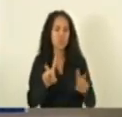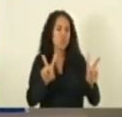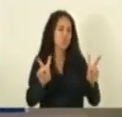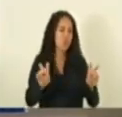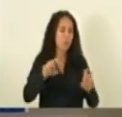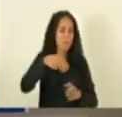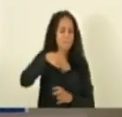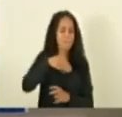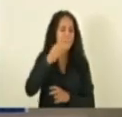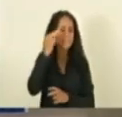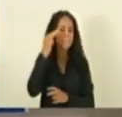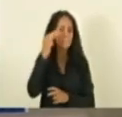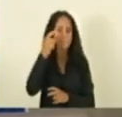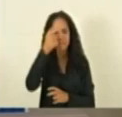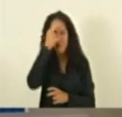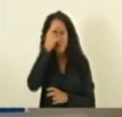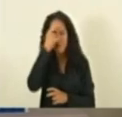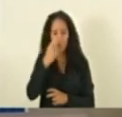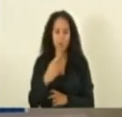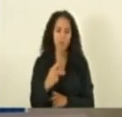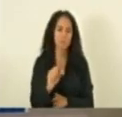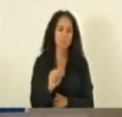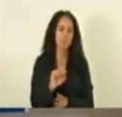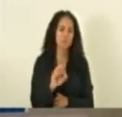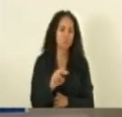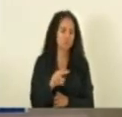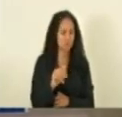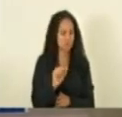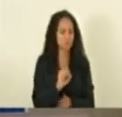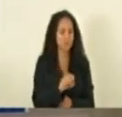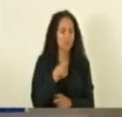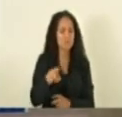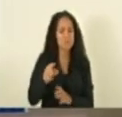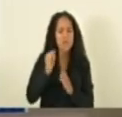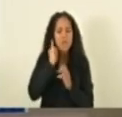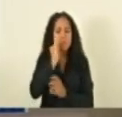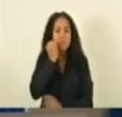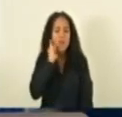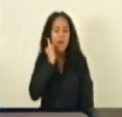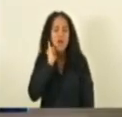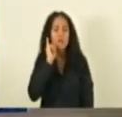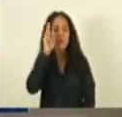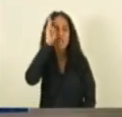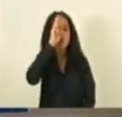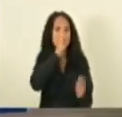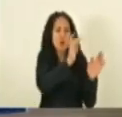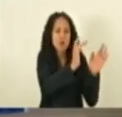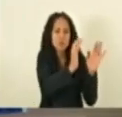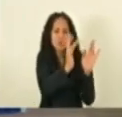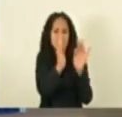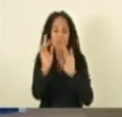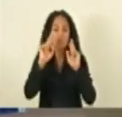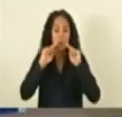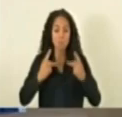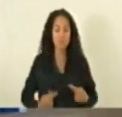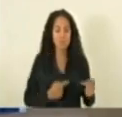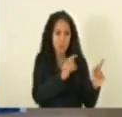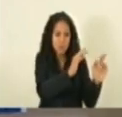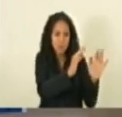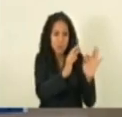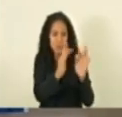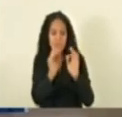próxima morte dele, que ele vê a história da humanidade passando. E aí ele diz